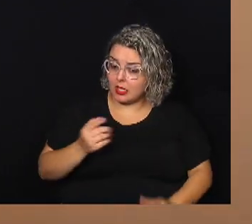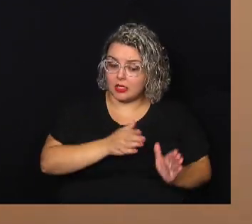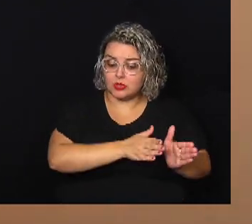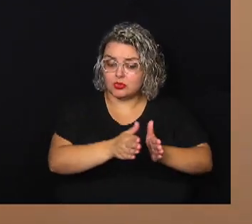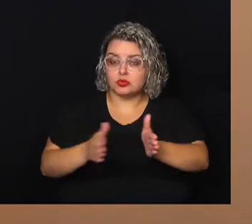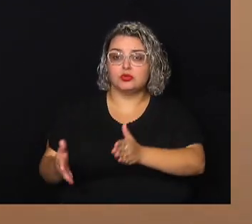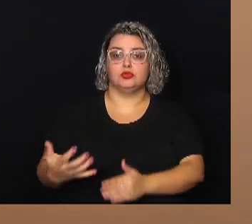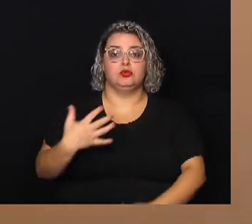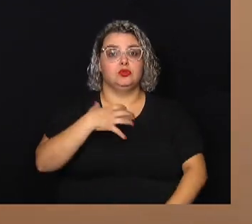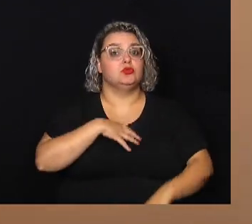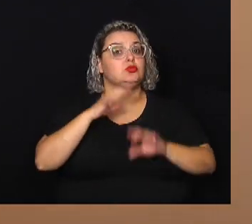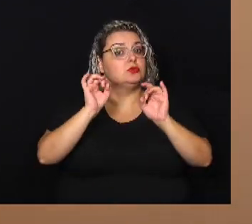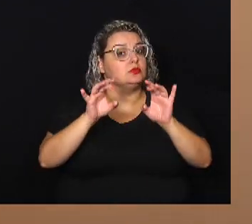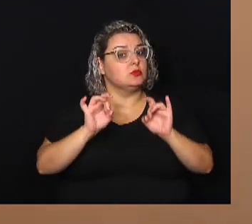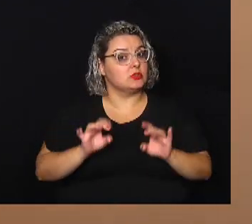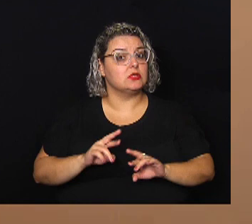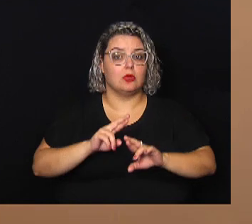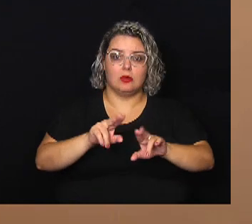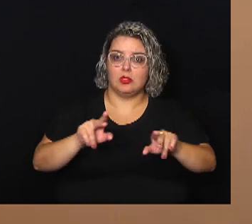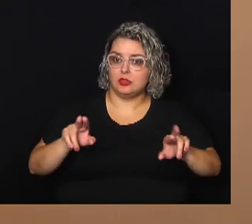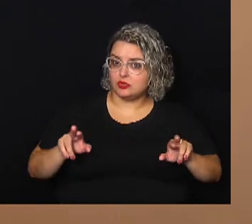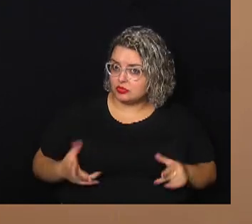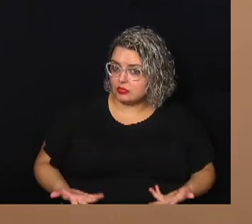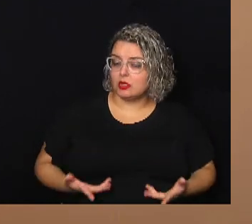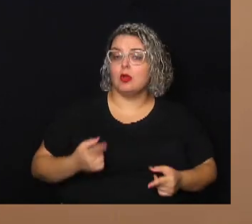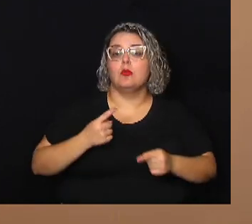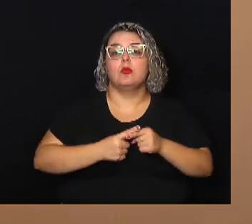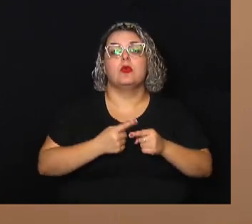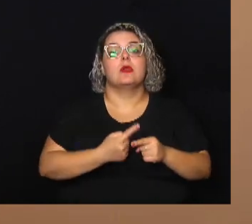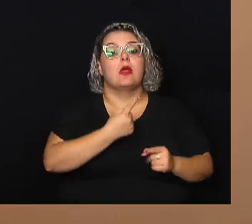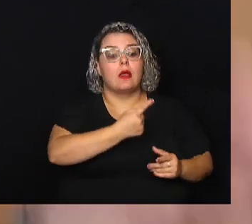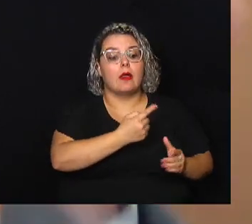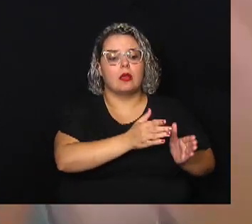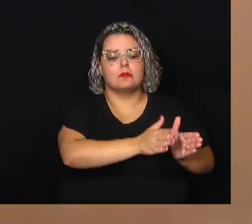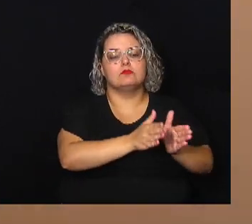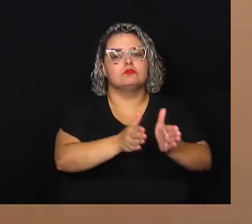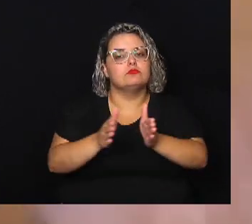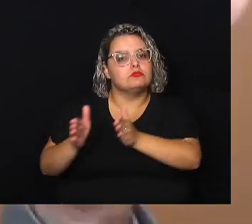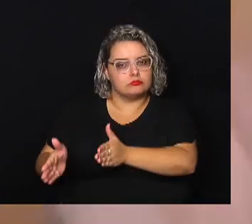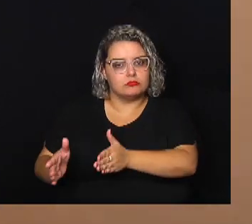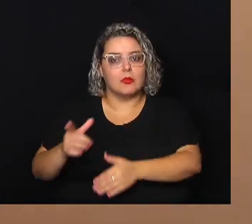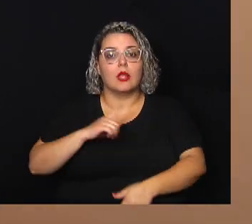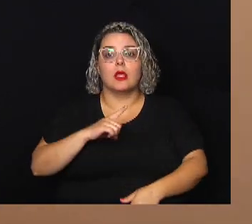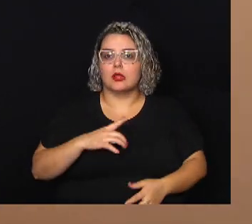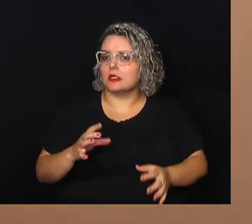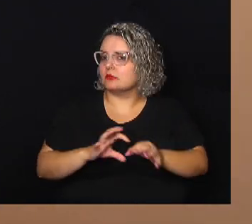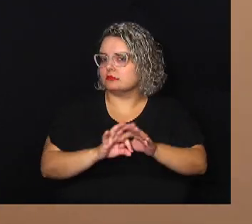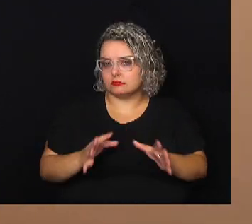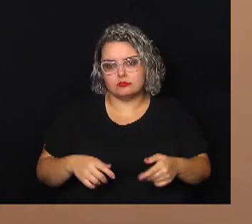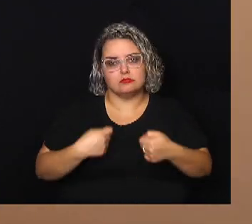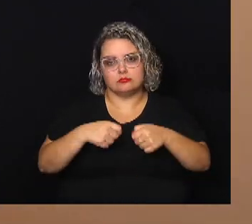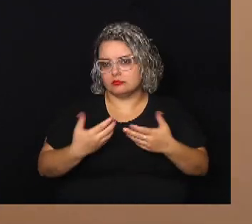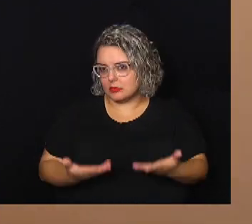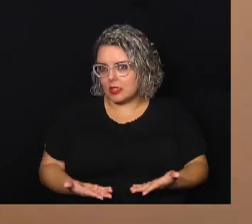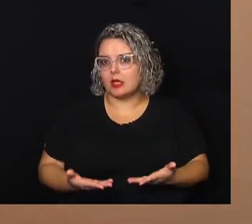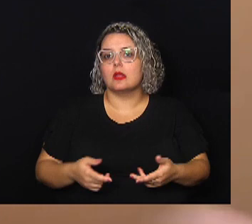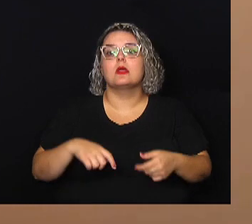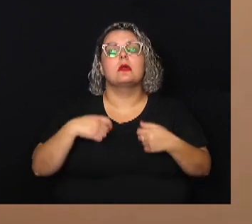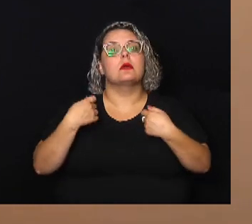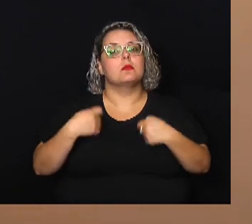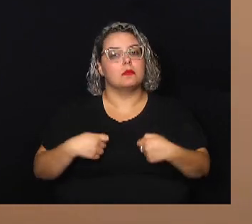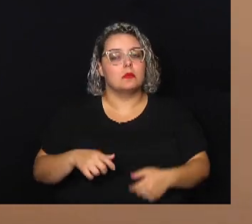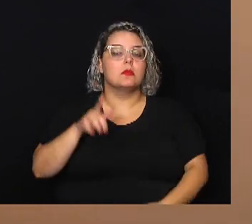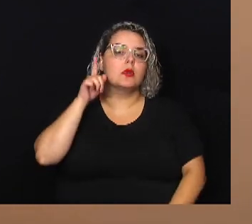forma especial, visto que cada fase tem a sua intervenção necessária para que a gente consiga,